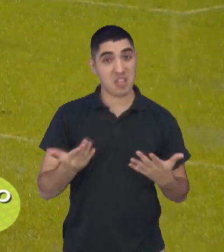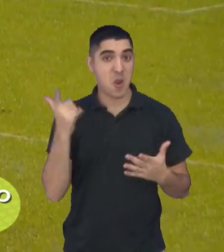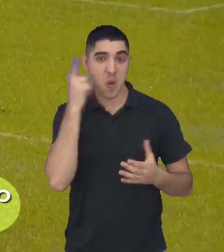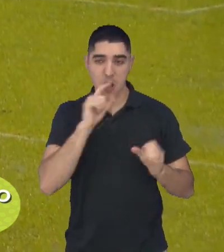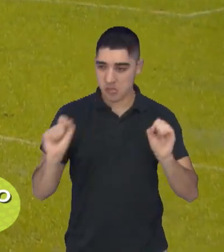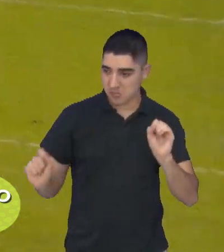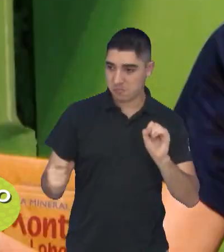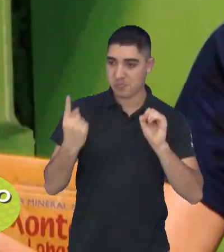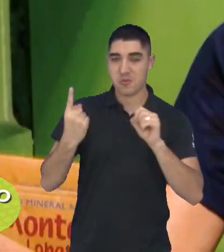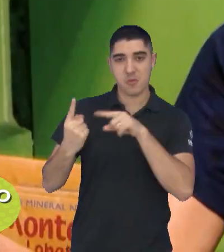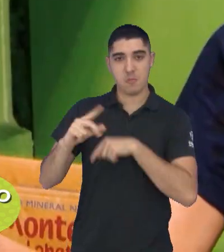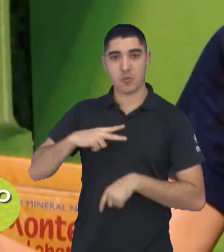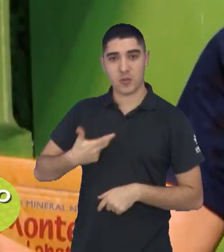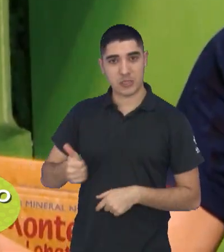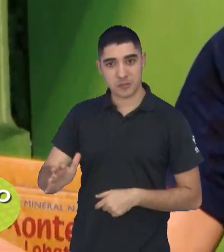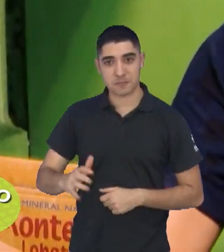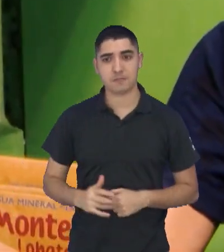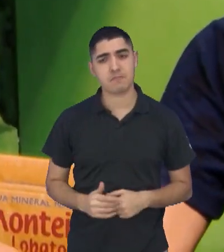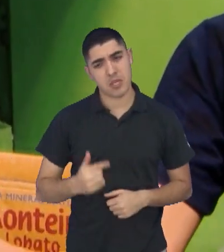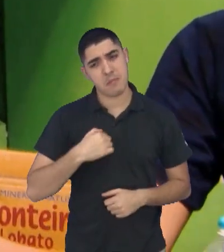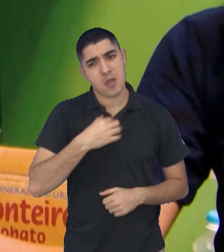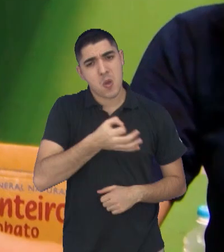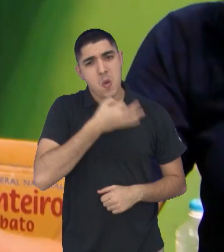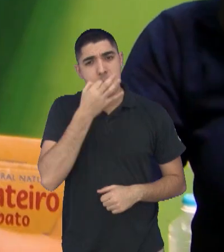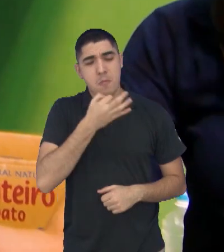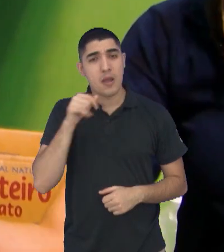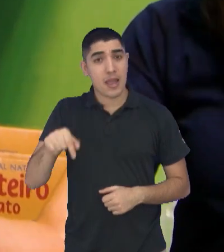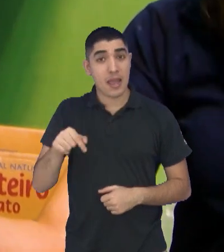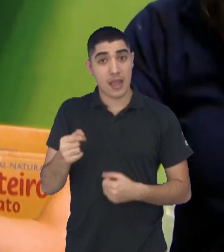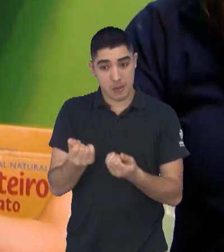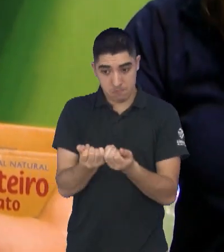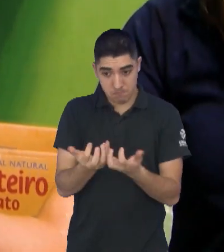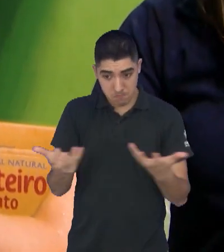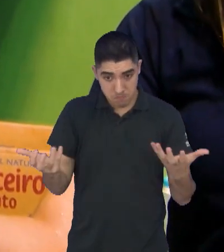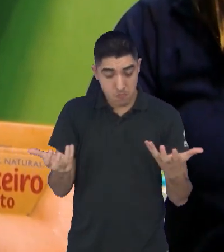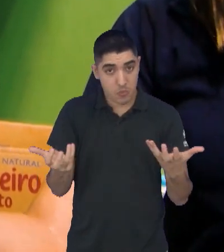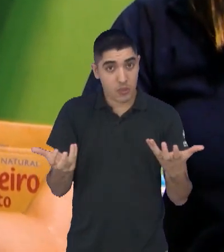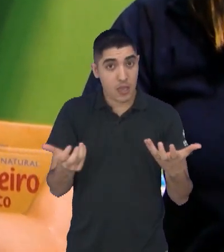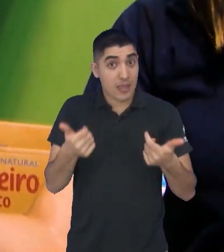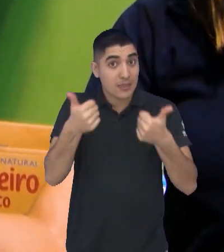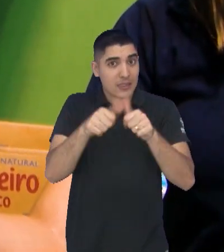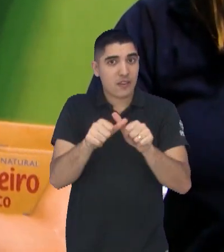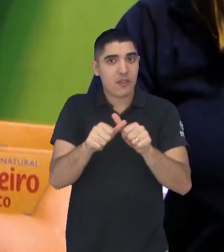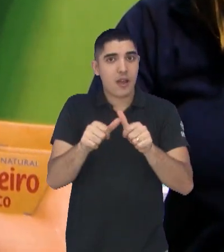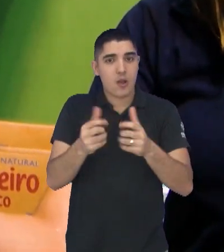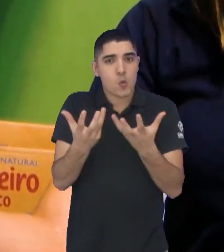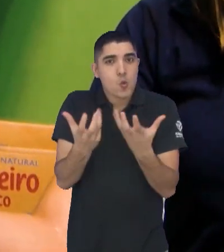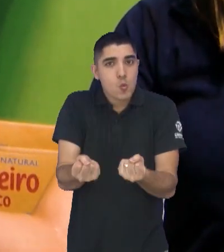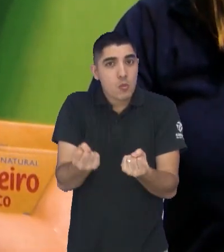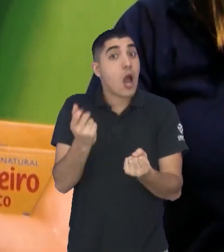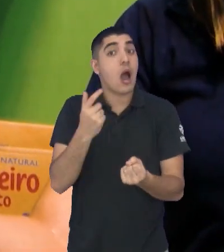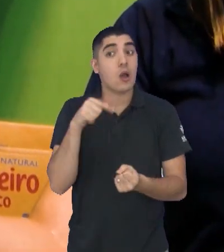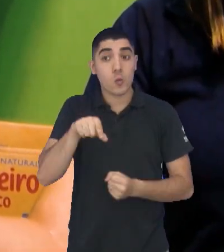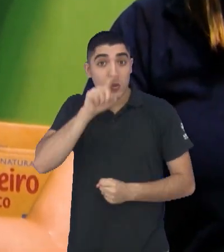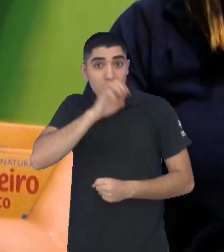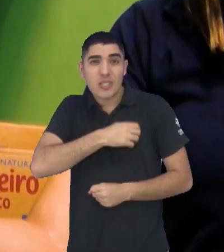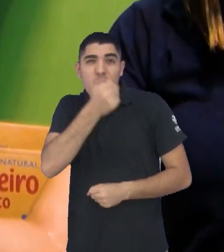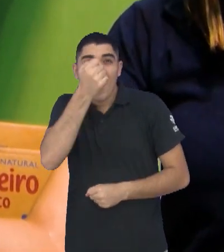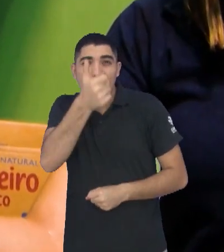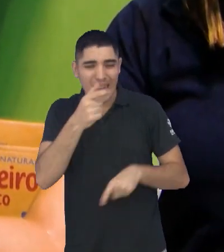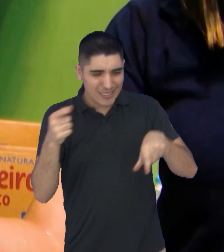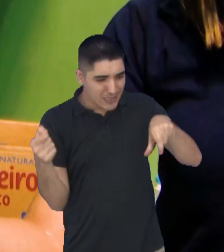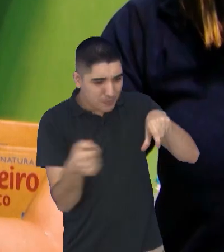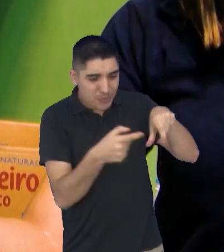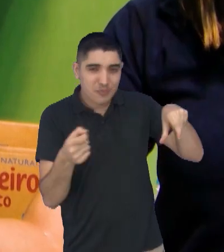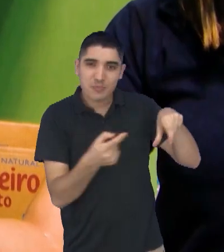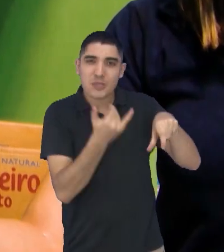da decisão. Eu acho que quando o gramado estava em condição de jogo, a gente teve duas situações claríssimas de gol. Poderia ter feito o